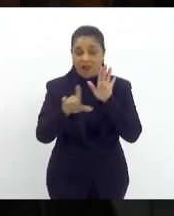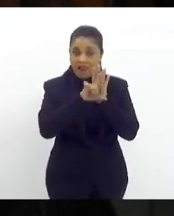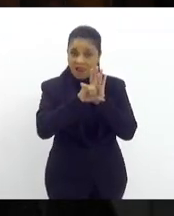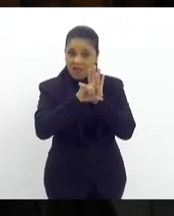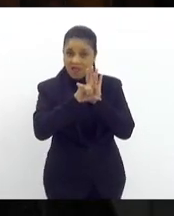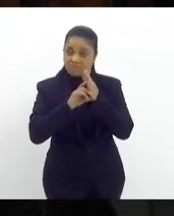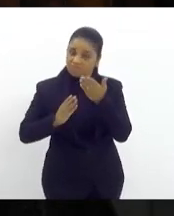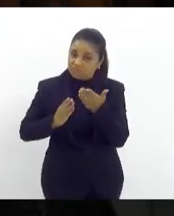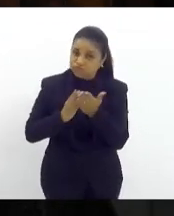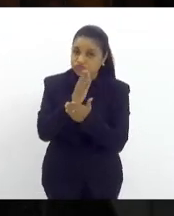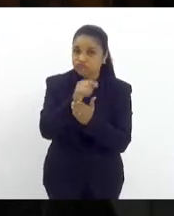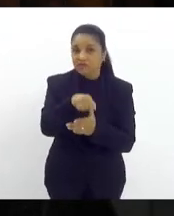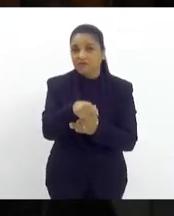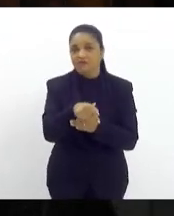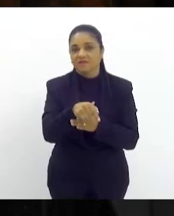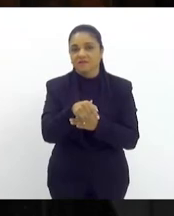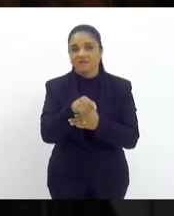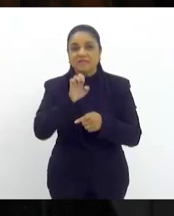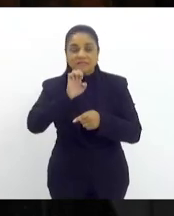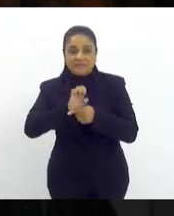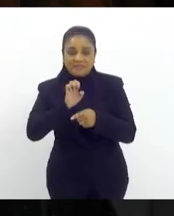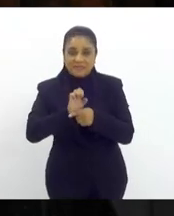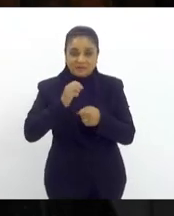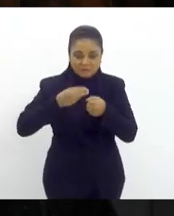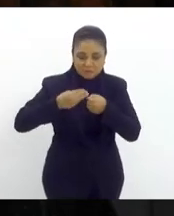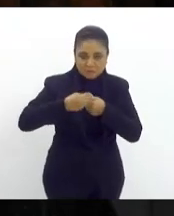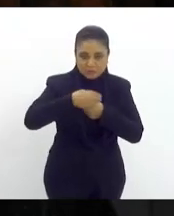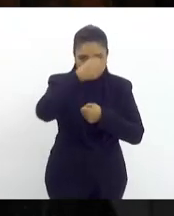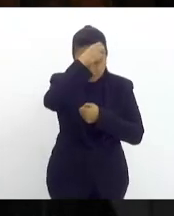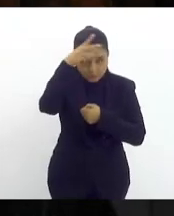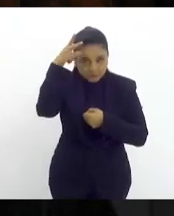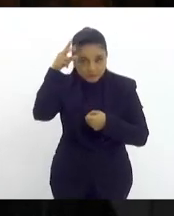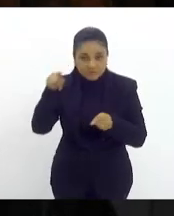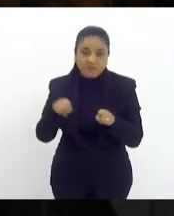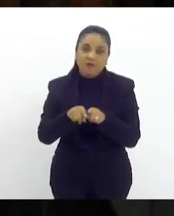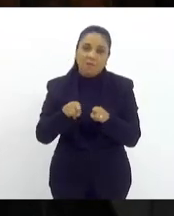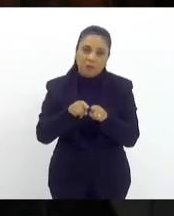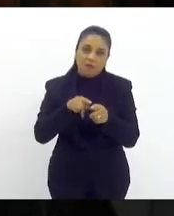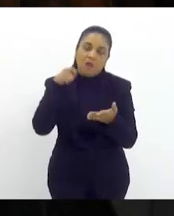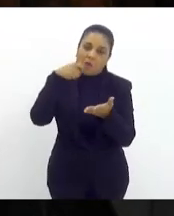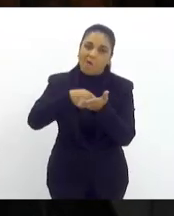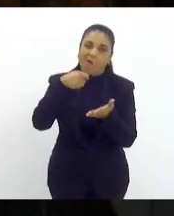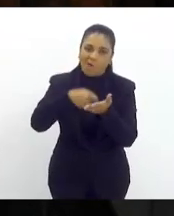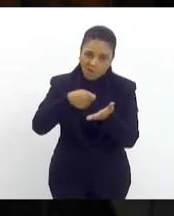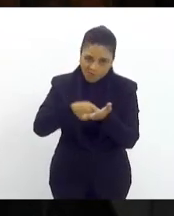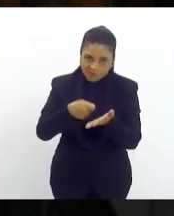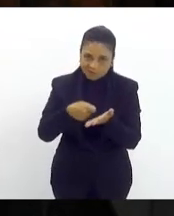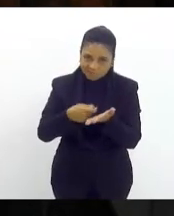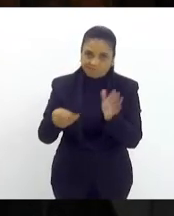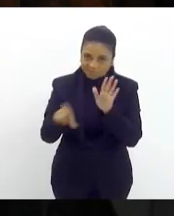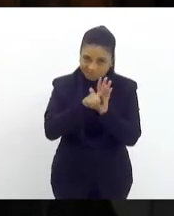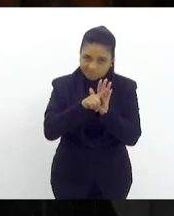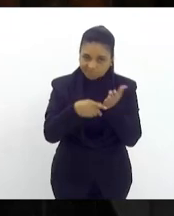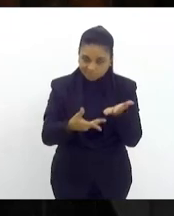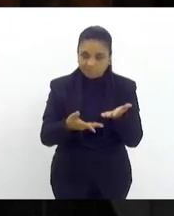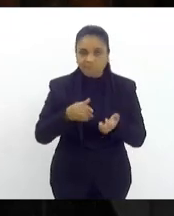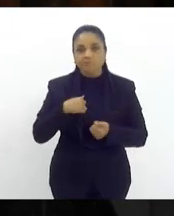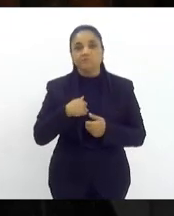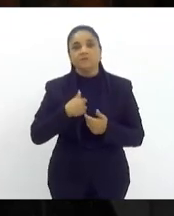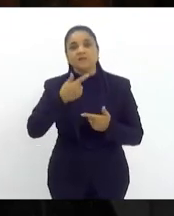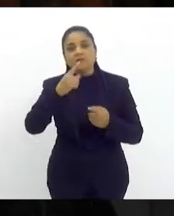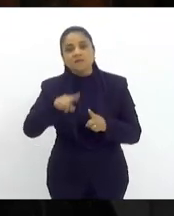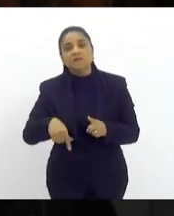foi aprovada estados e municípios também terão que cumprir mas ainda